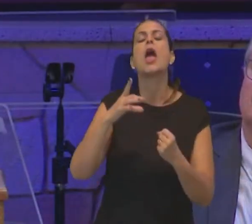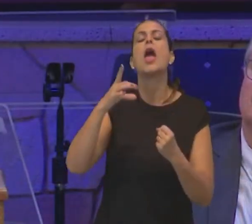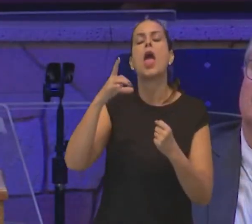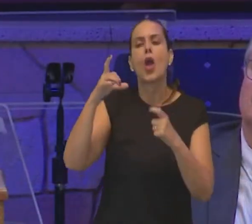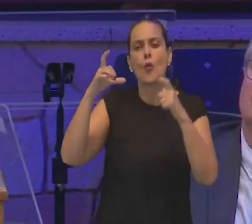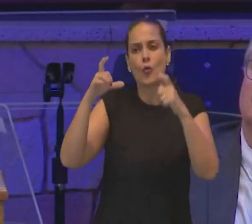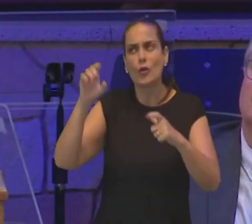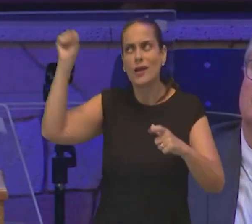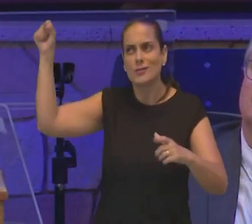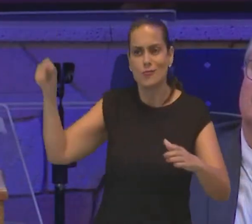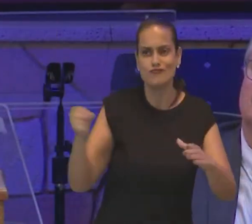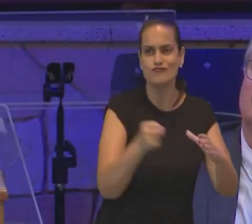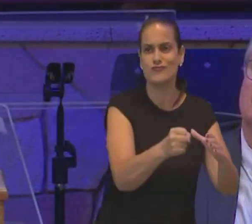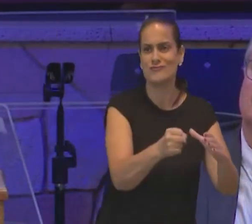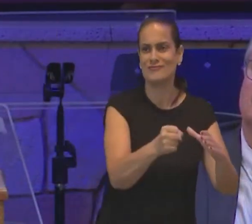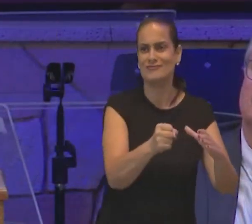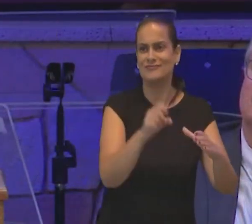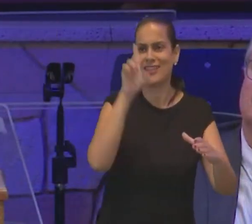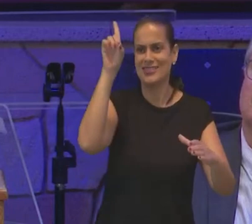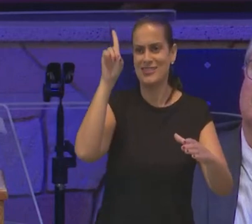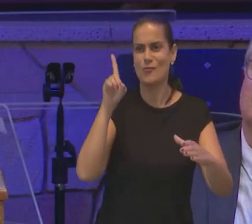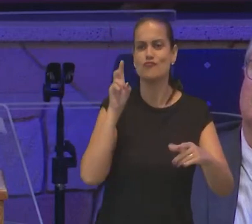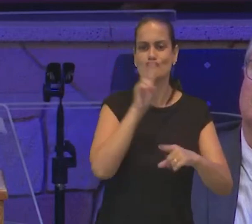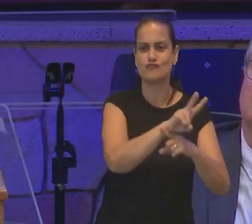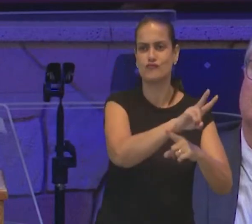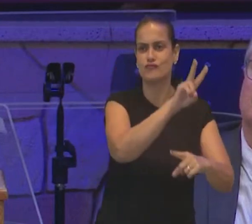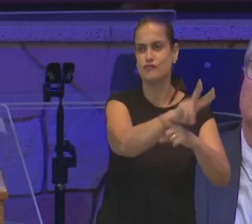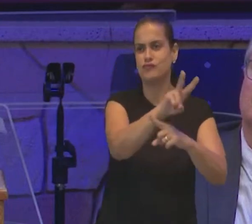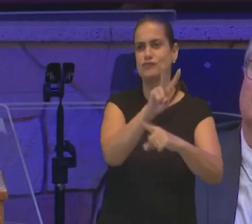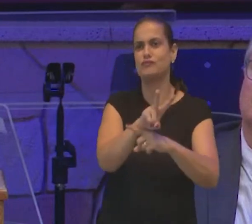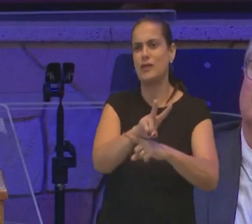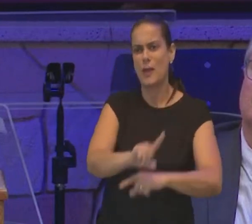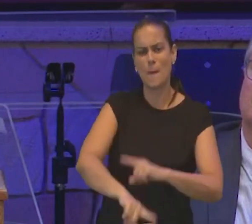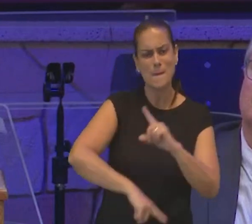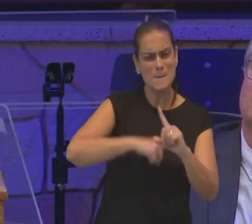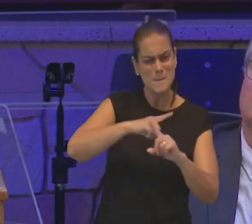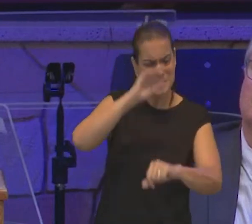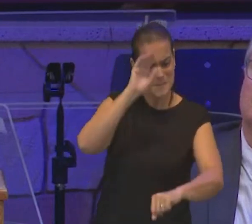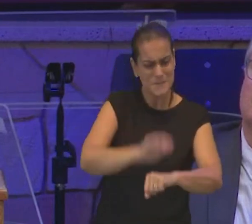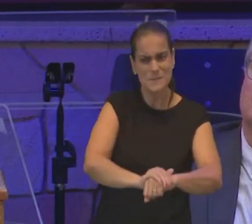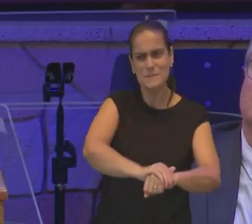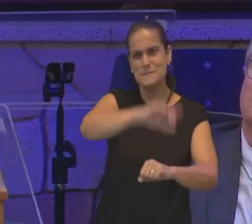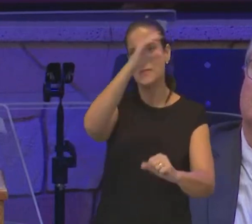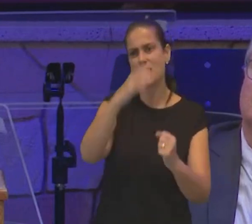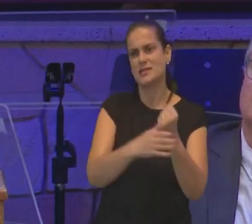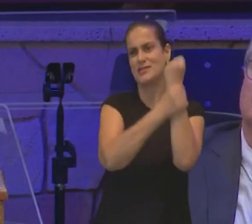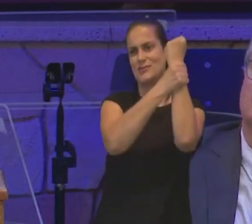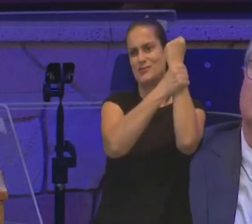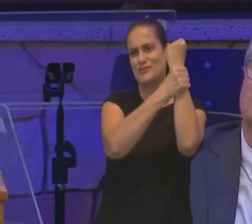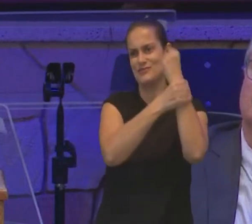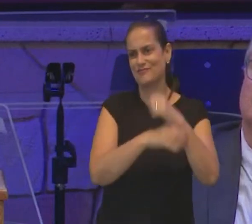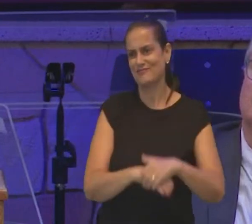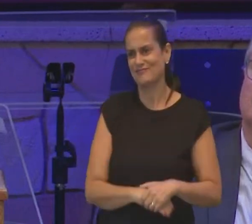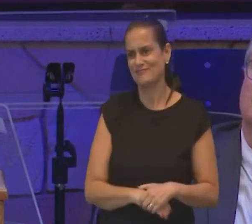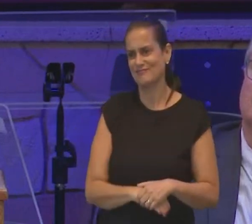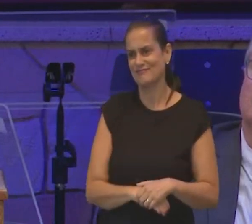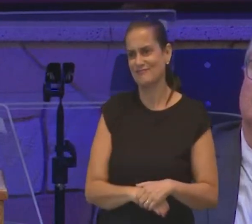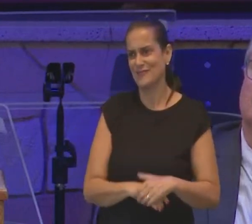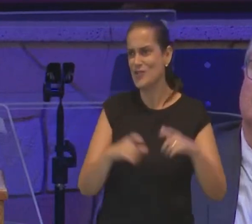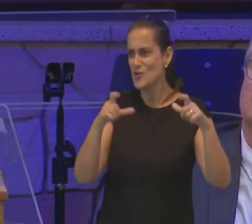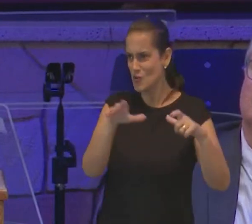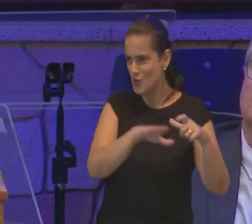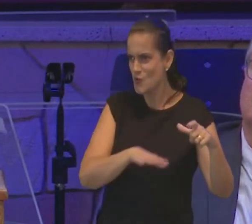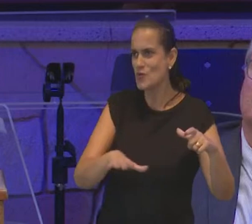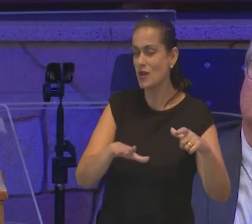colocar. Esse é o local mais seguro para você estar. O local mais seguro para você